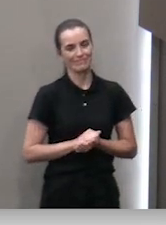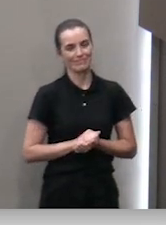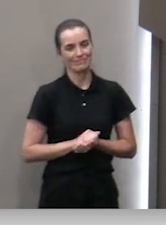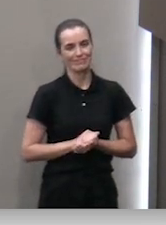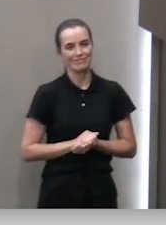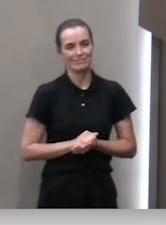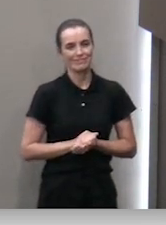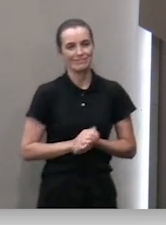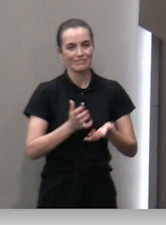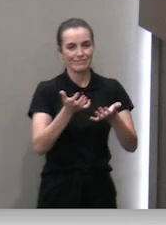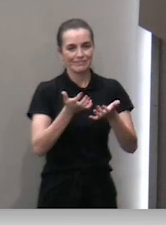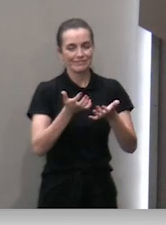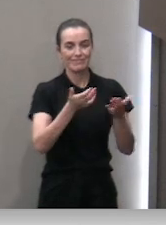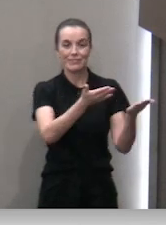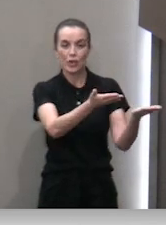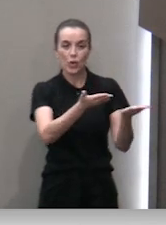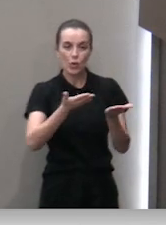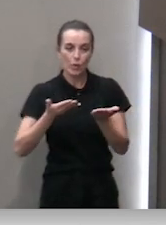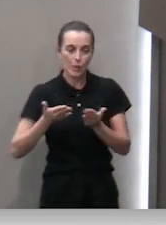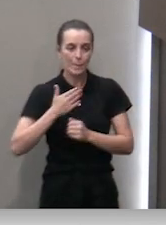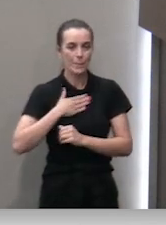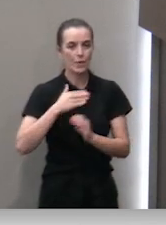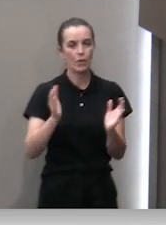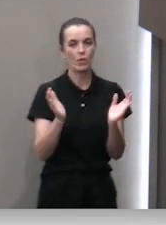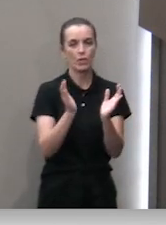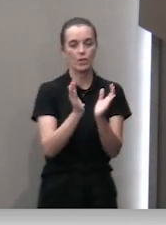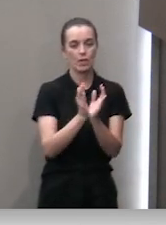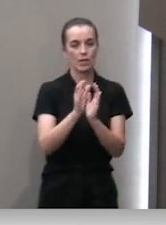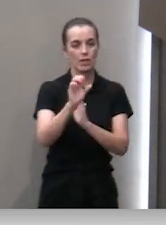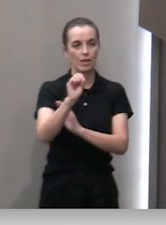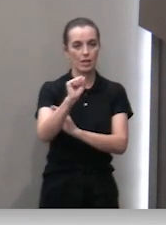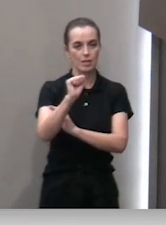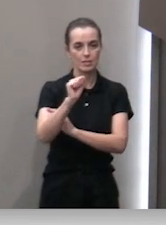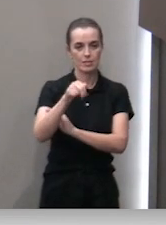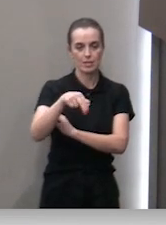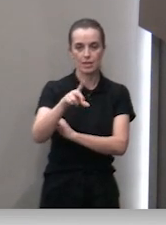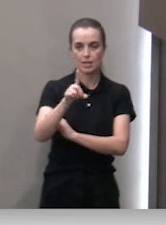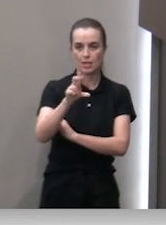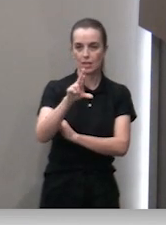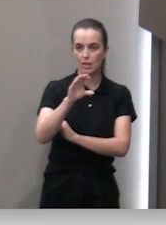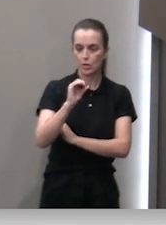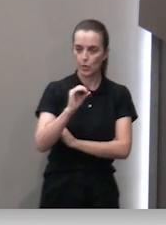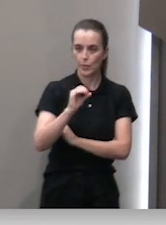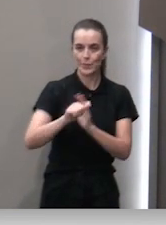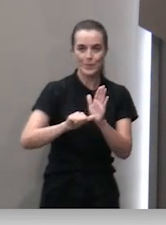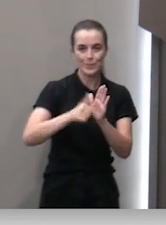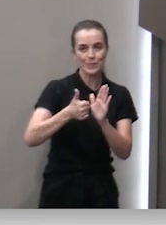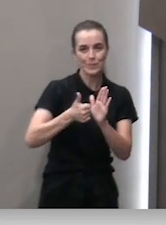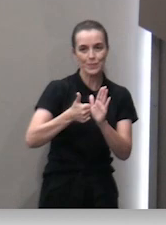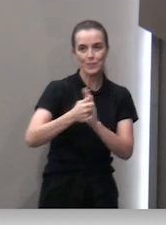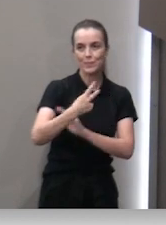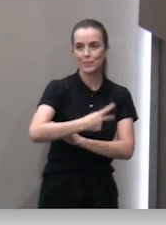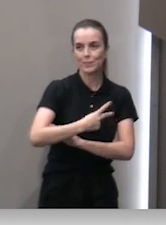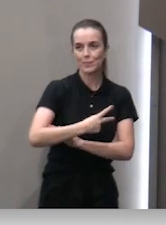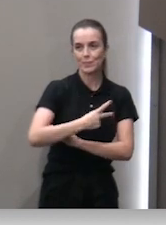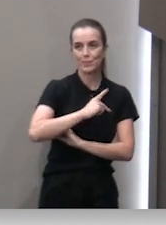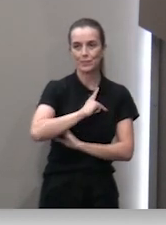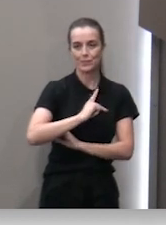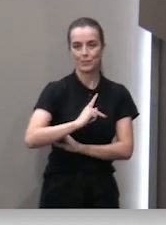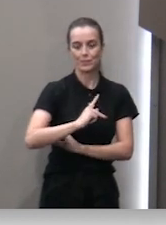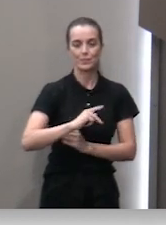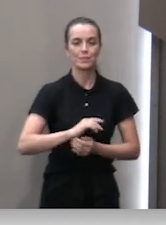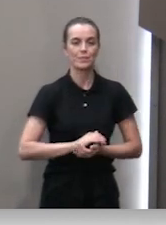queria convidar o meu colega Sandro, que é primeiro vice-presidente. Por favor,